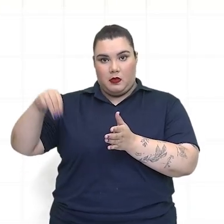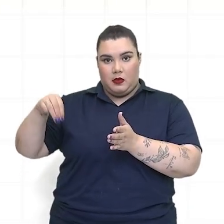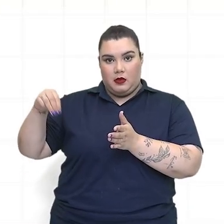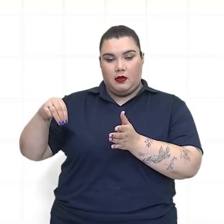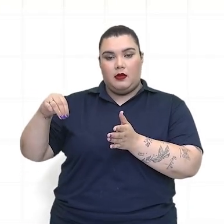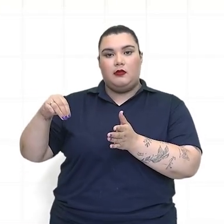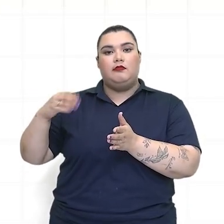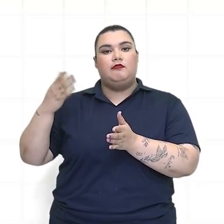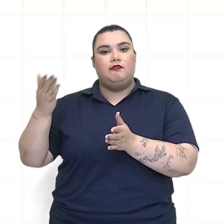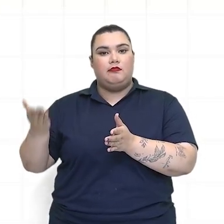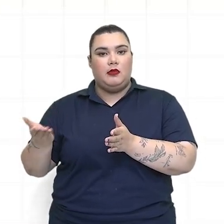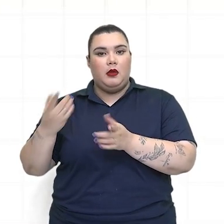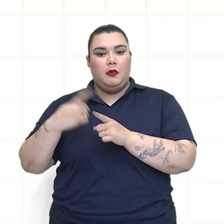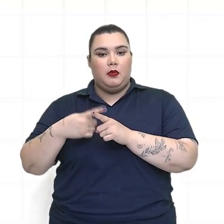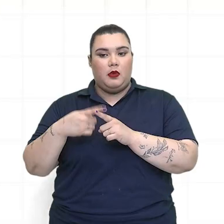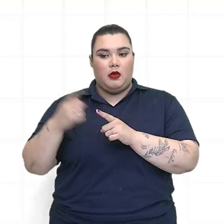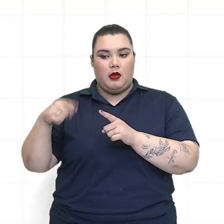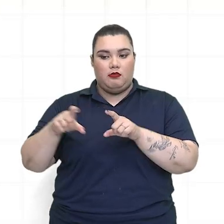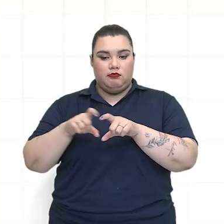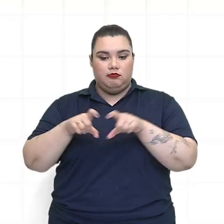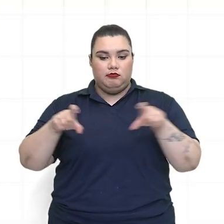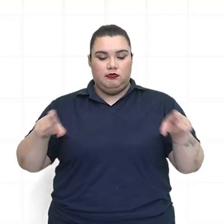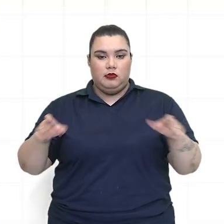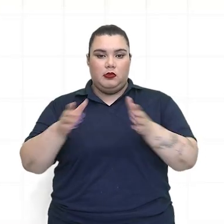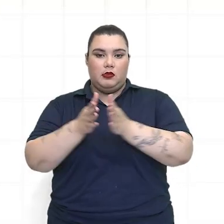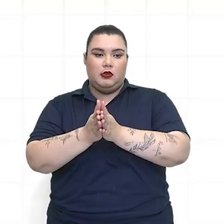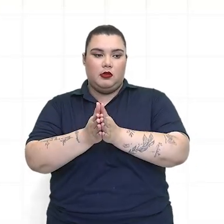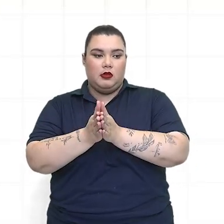2.500, já que ele é retangular,